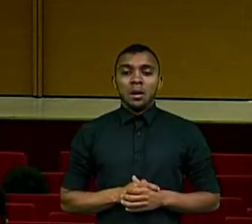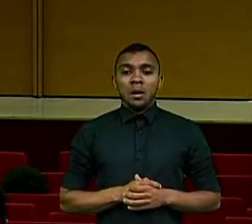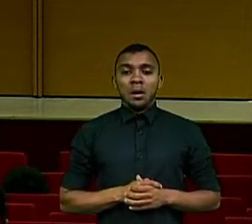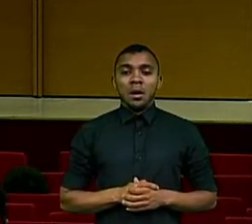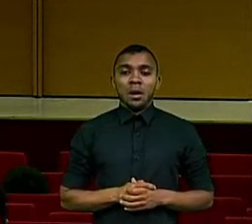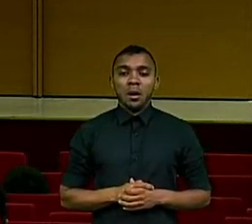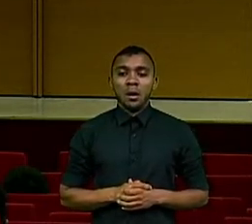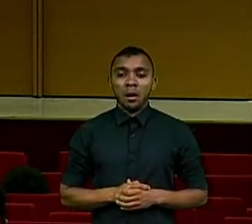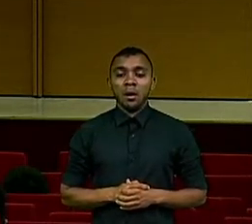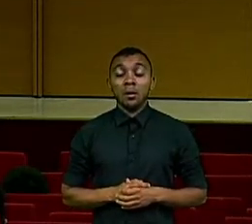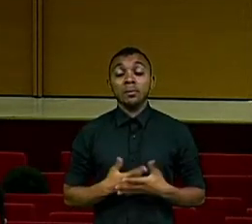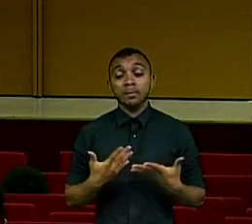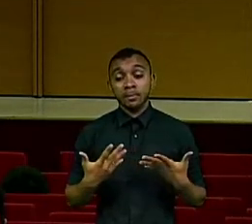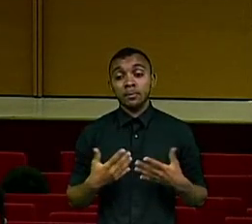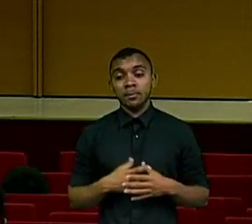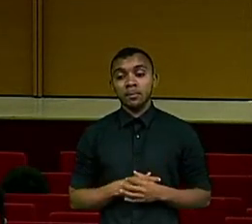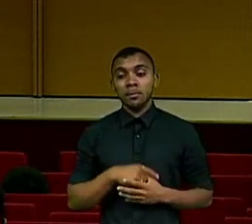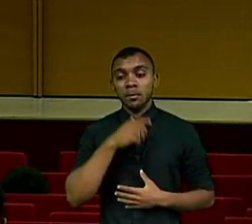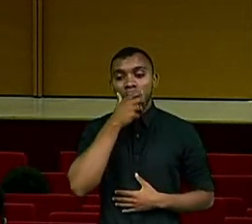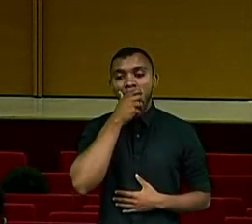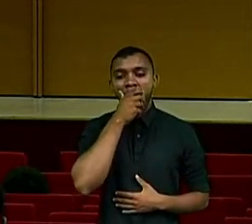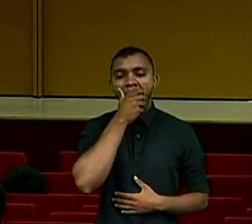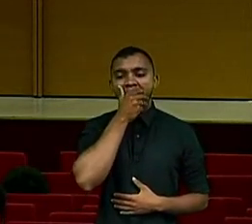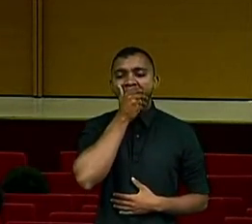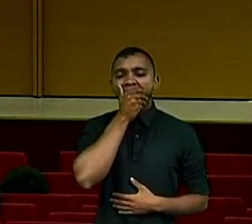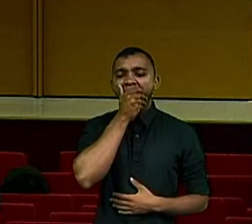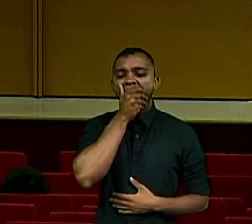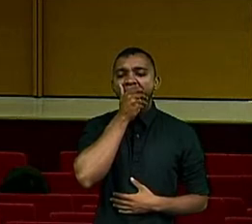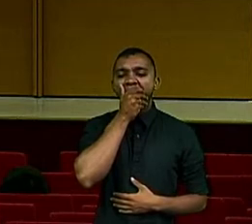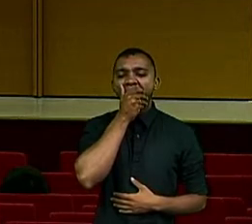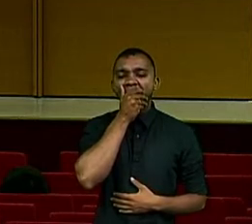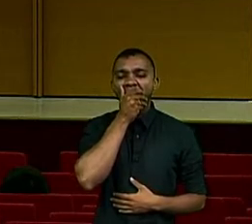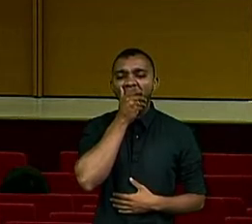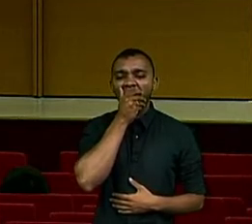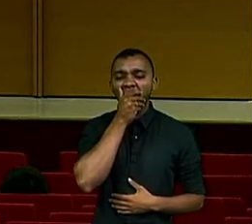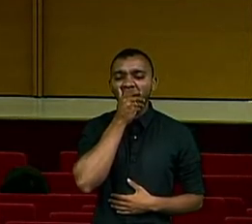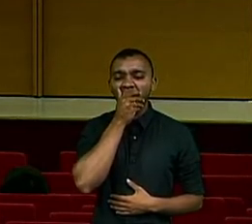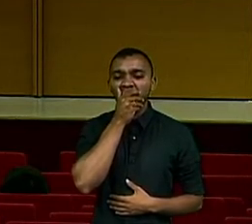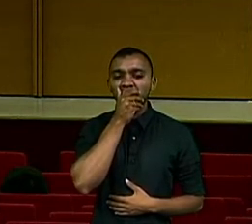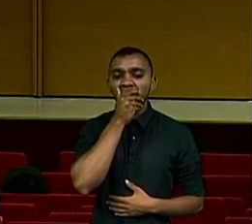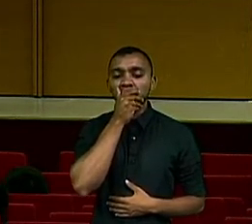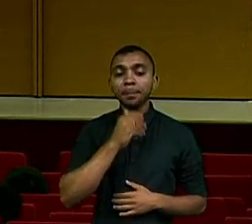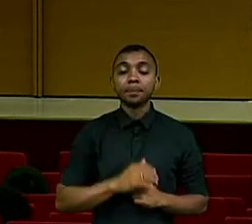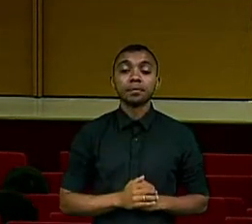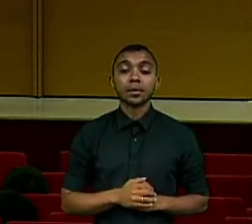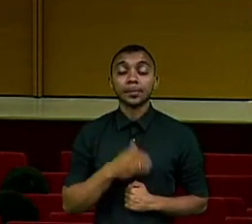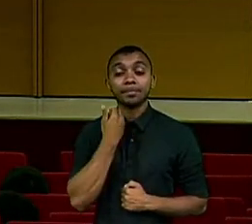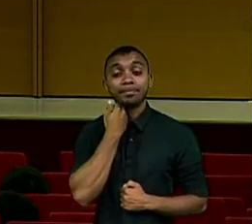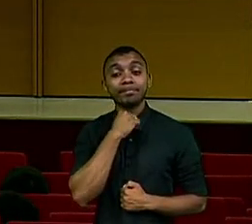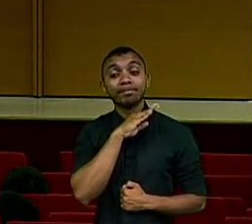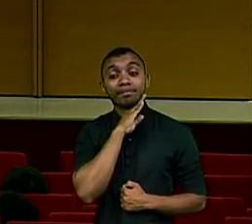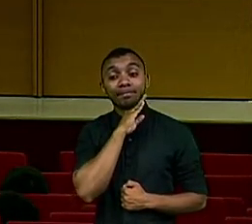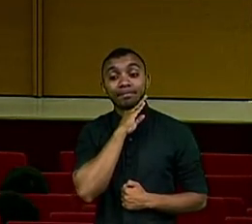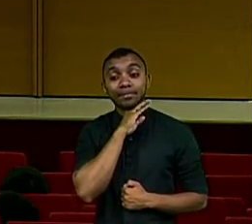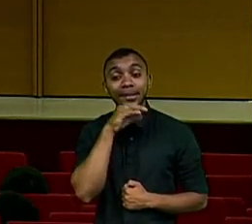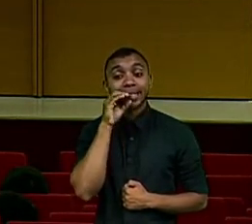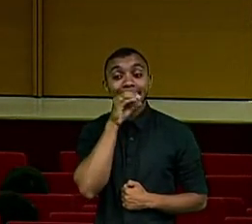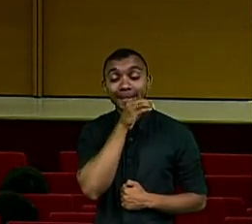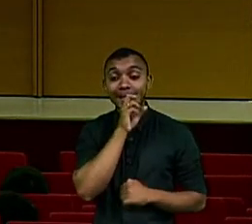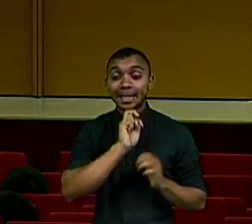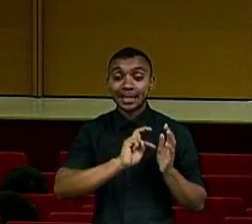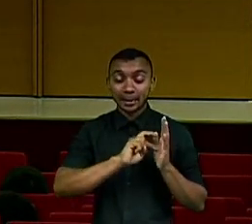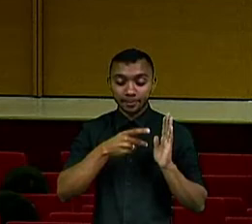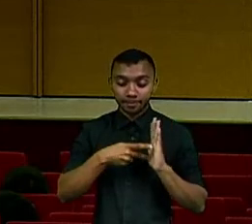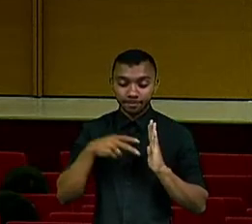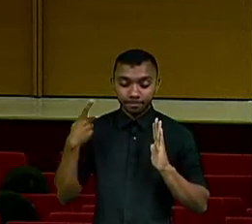perturbado Então o que acontece é o seguinte a febre é justamente um corpo